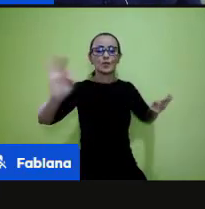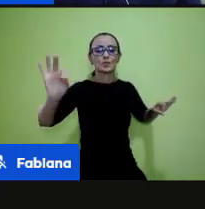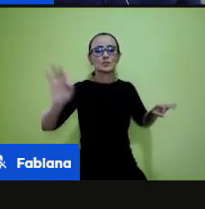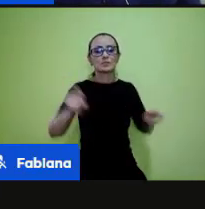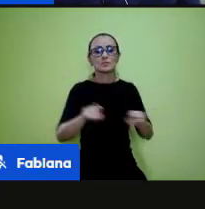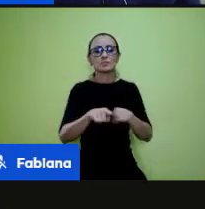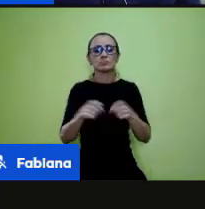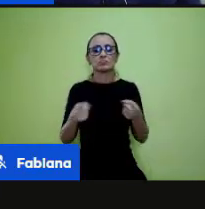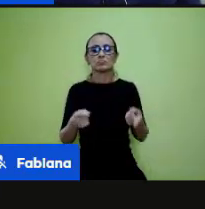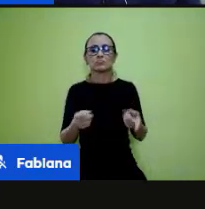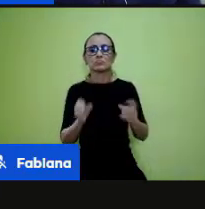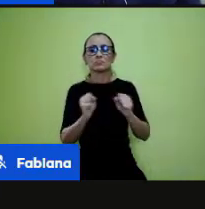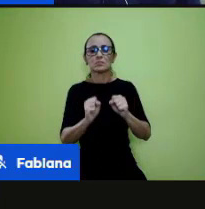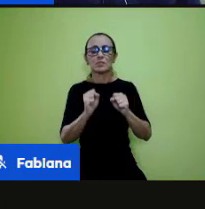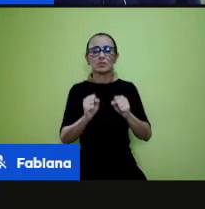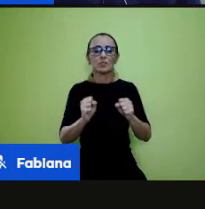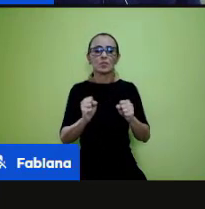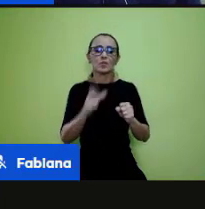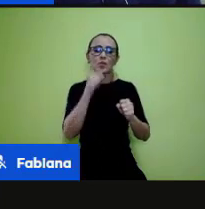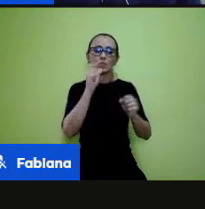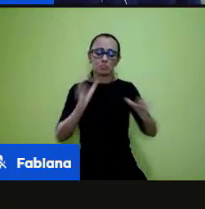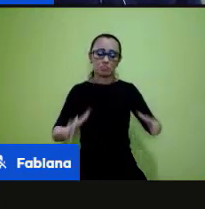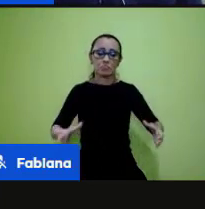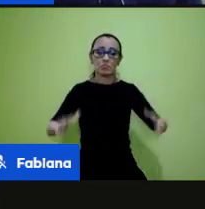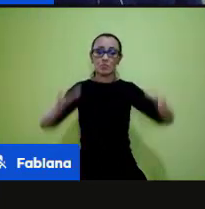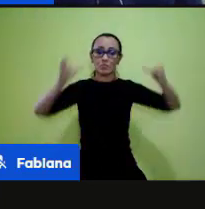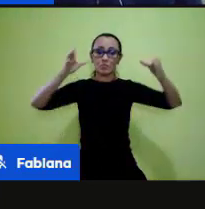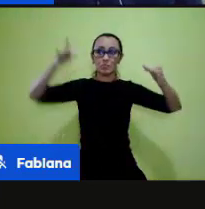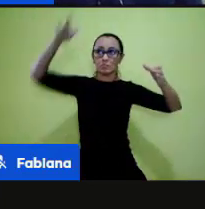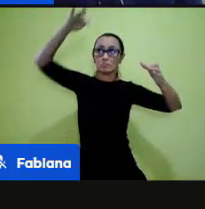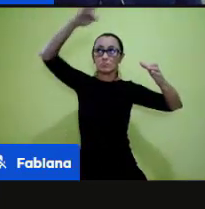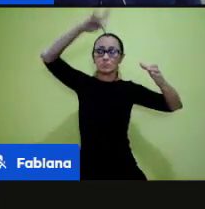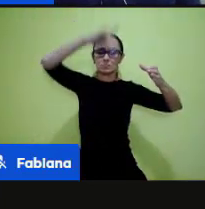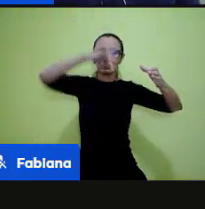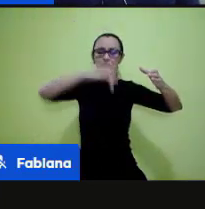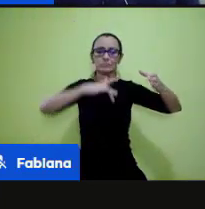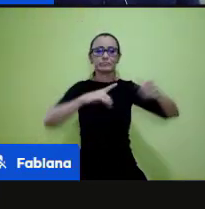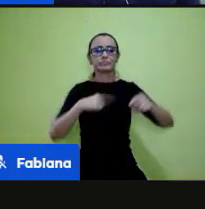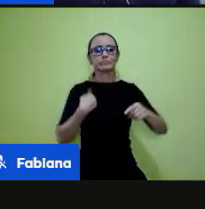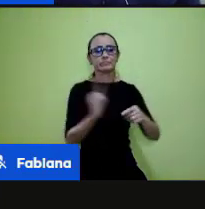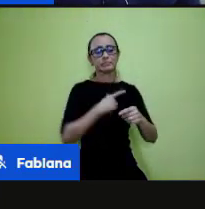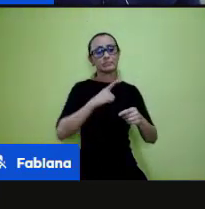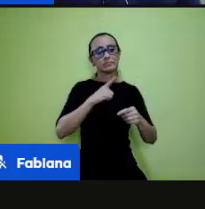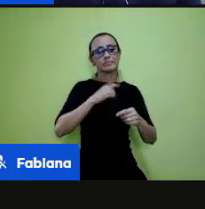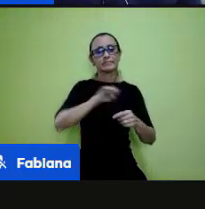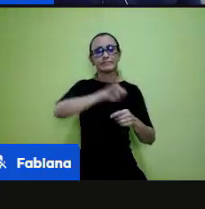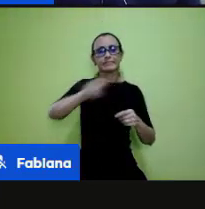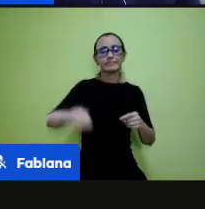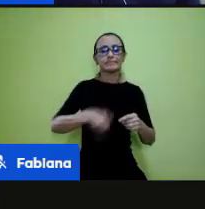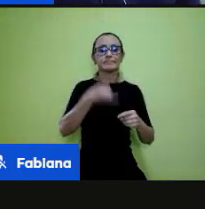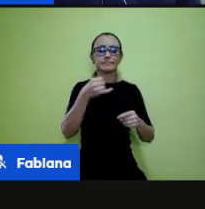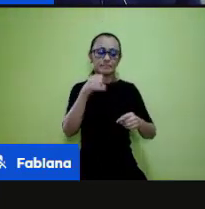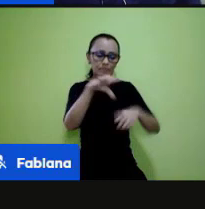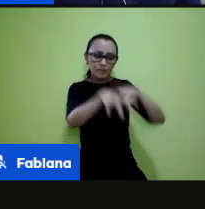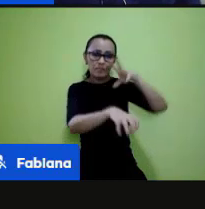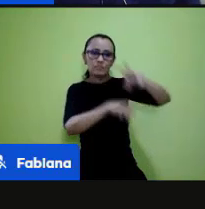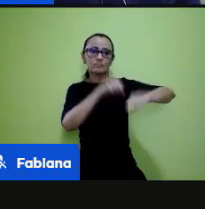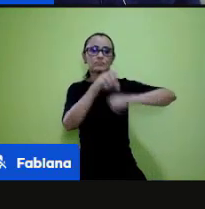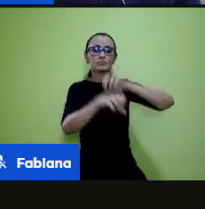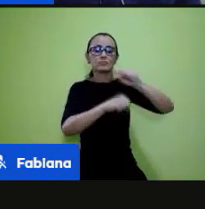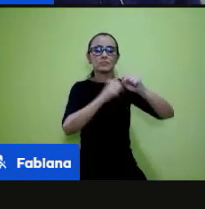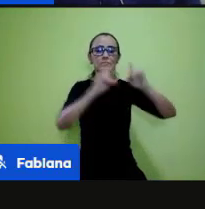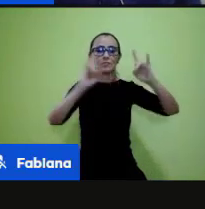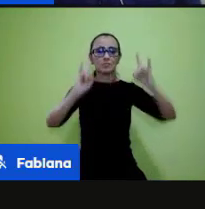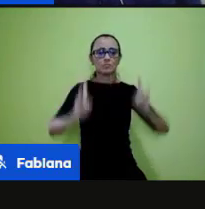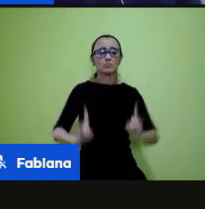calha, uma caixa d'água que está aberta. Nós mesmos já tivemos oportunidade de coletar foco de um edifício